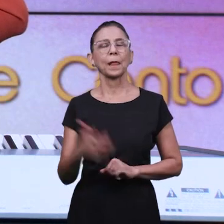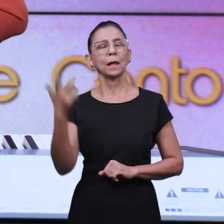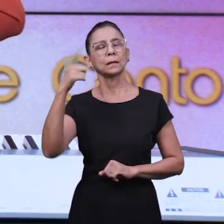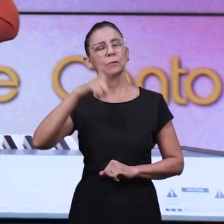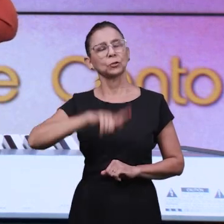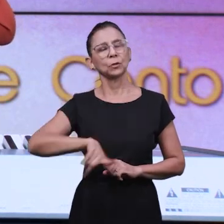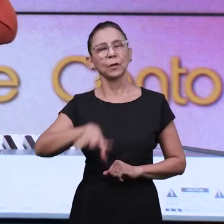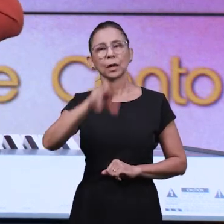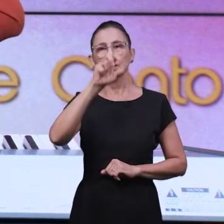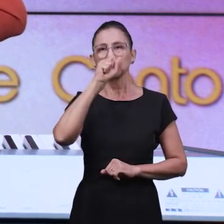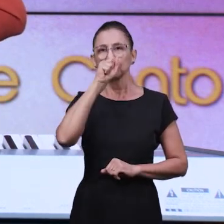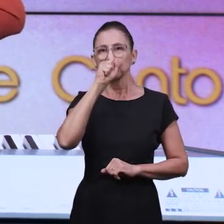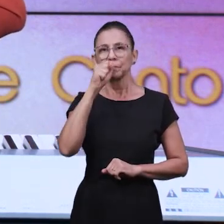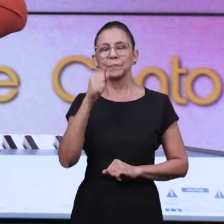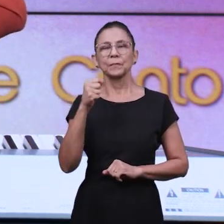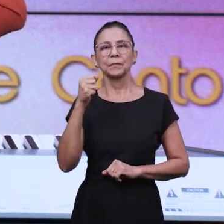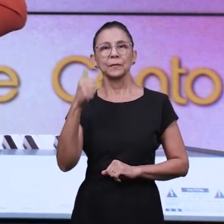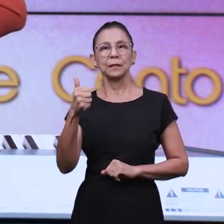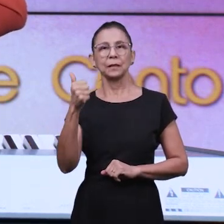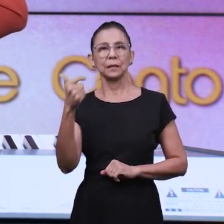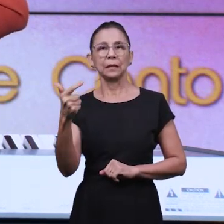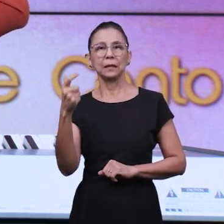Mais um. Inspirou.